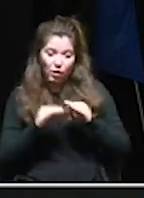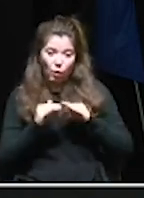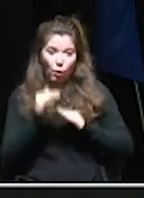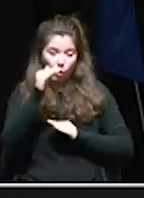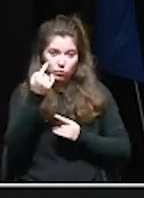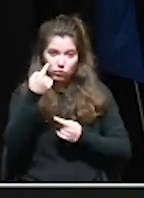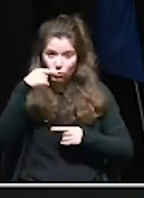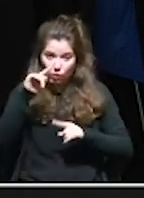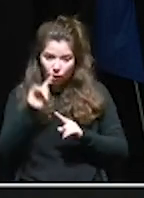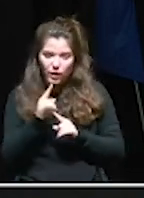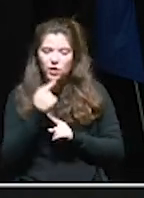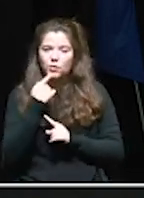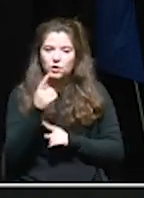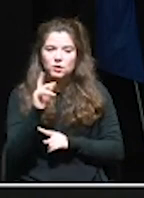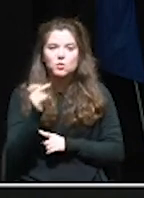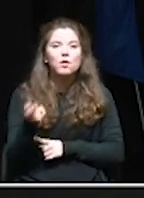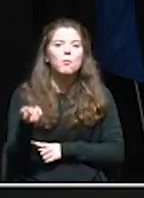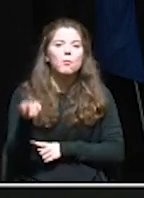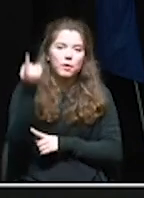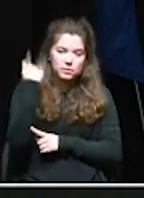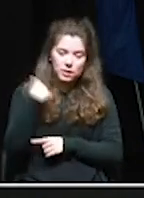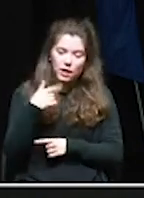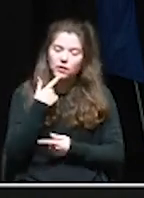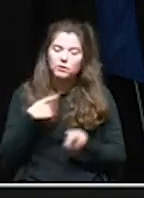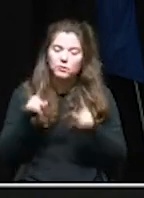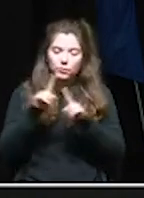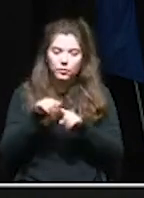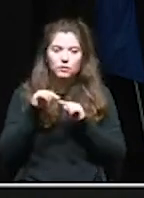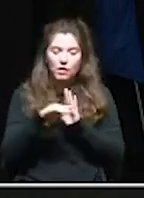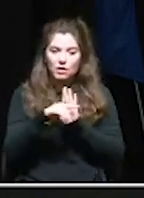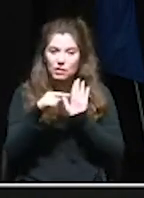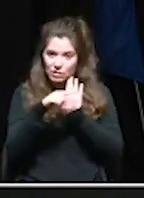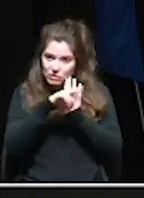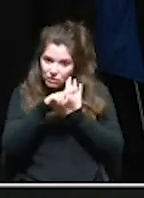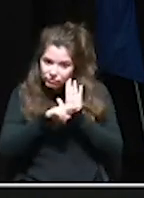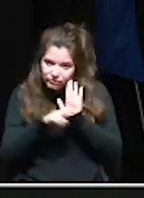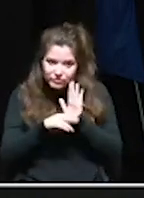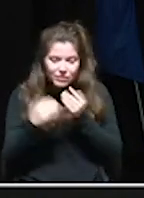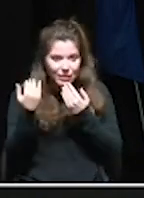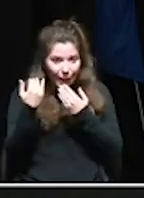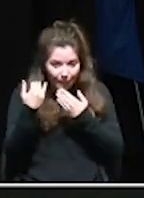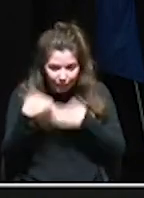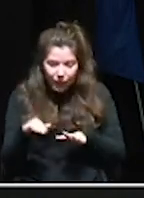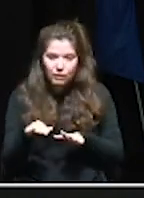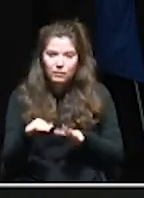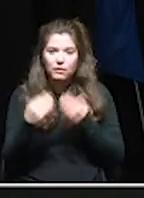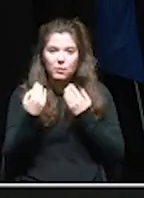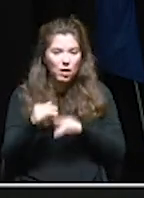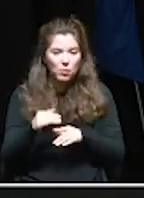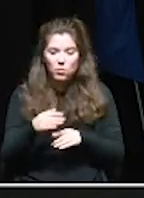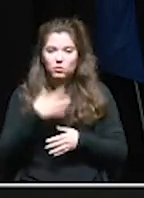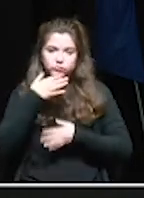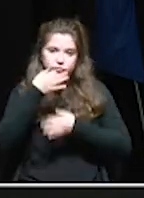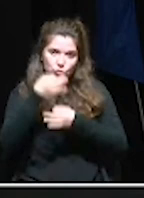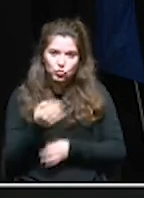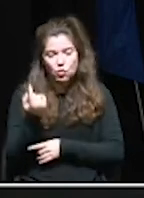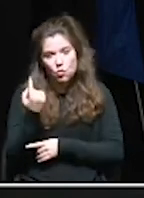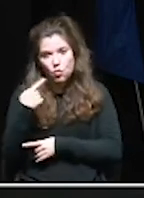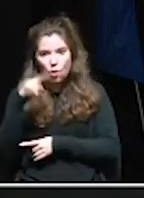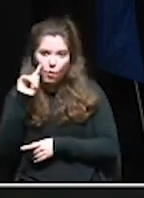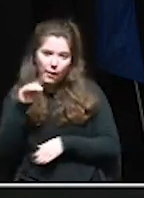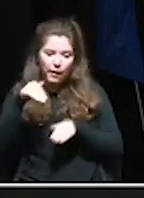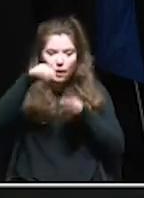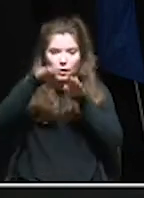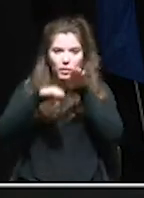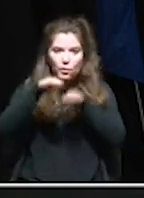disse no ano passado, quando fizemos esta discussão, e volto a dizê-lo, esta medida é errada. É errada porque é injusta e agrava a